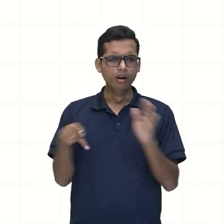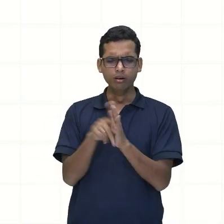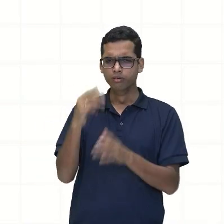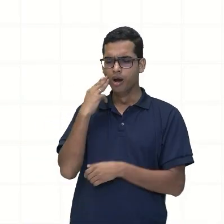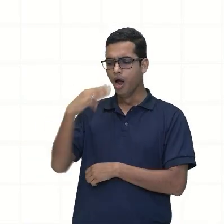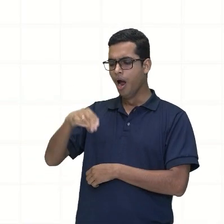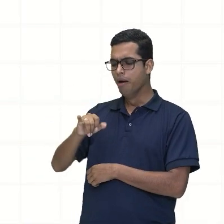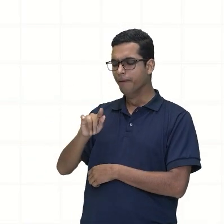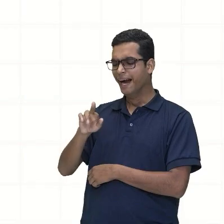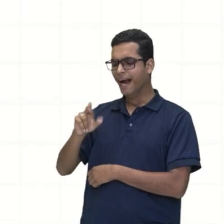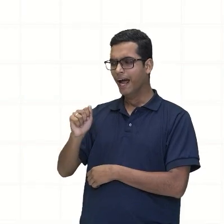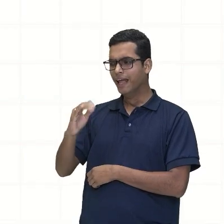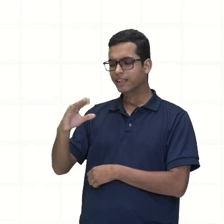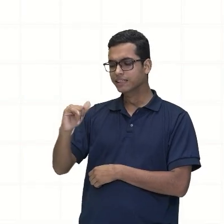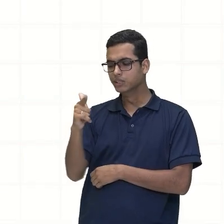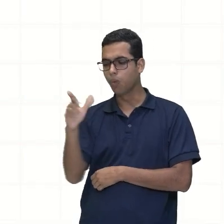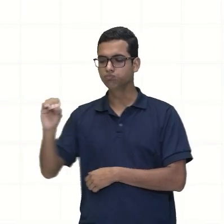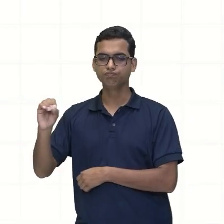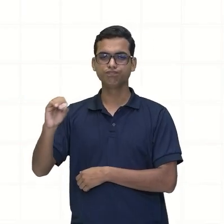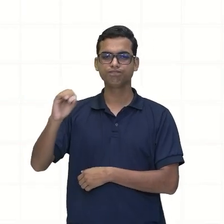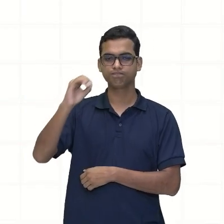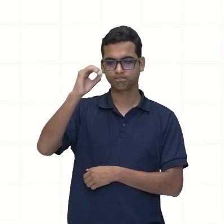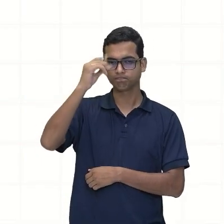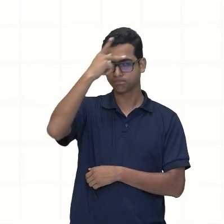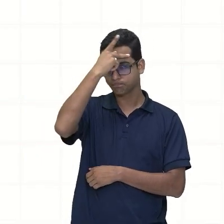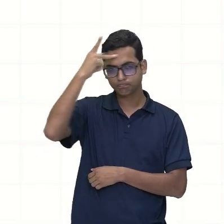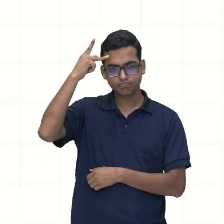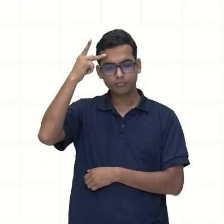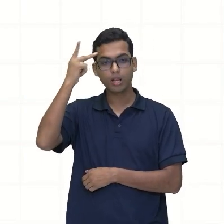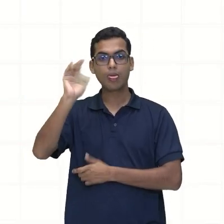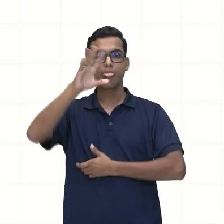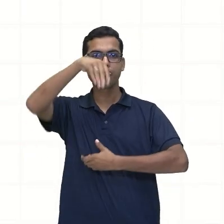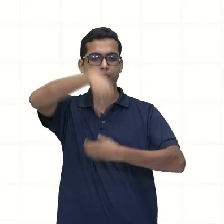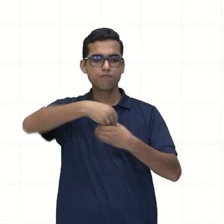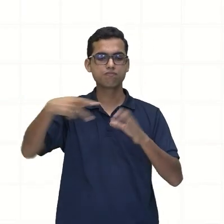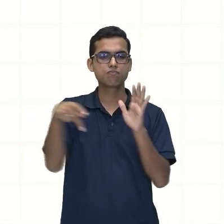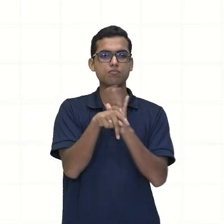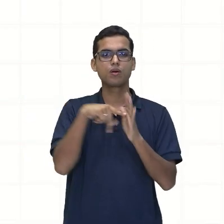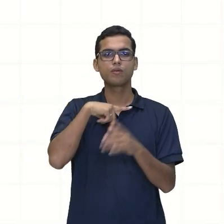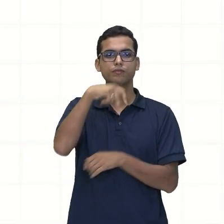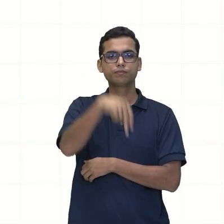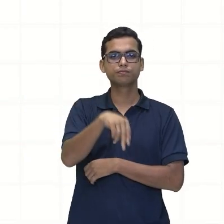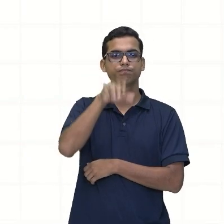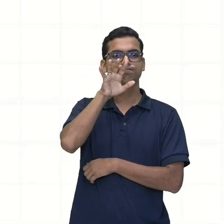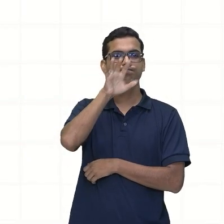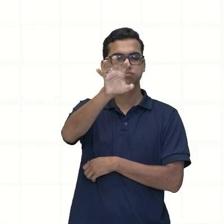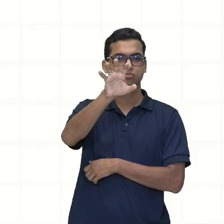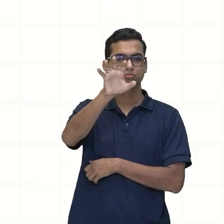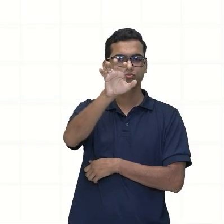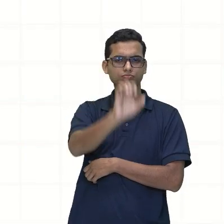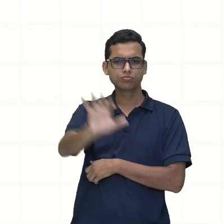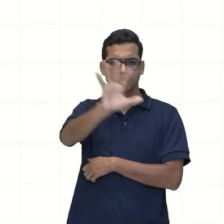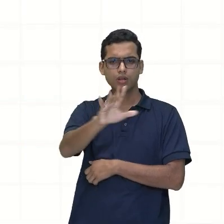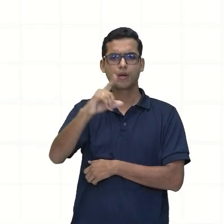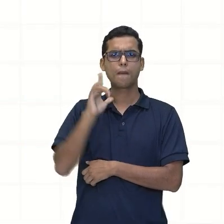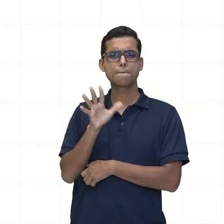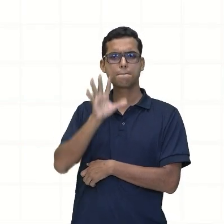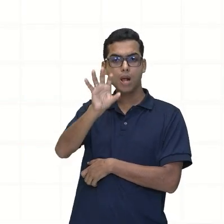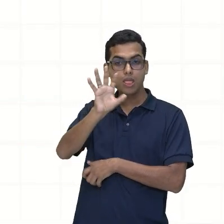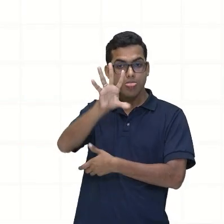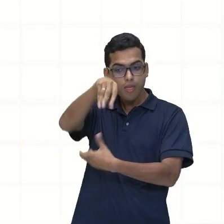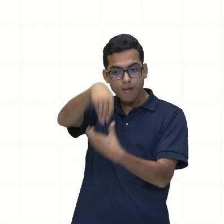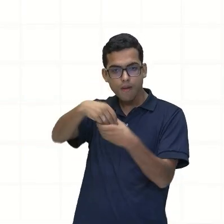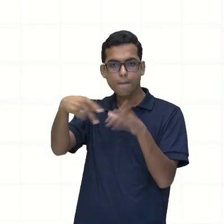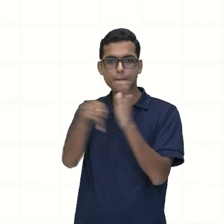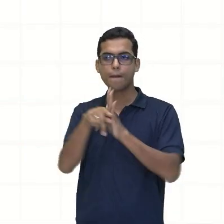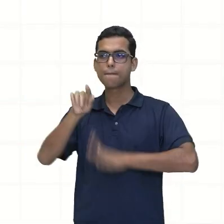relativa à migração de pessoas dentro de uma mesma região, como a gente pode observar aí no mapa, olha. O que está acontecendo?